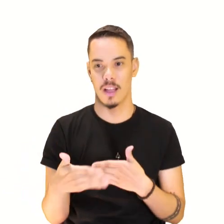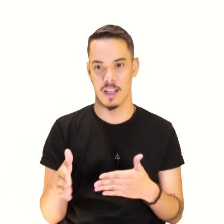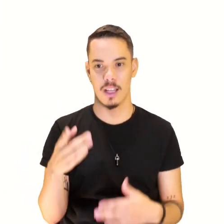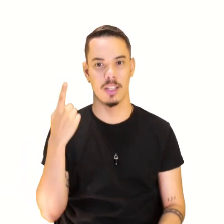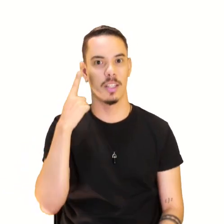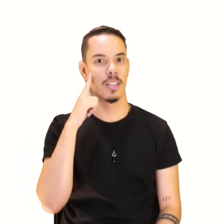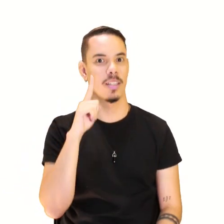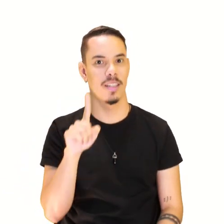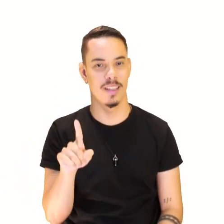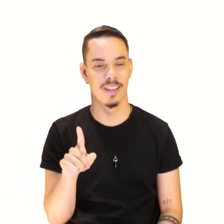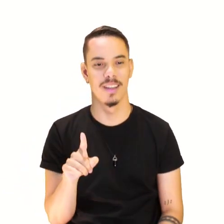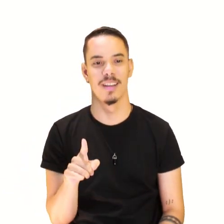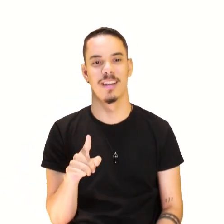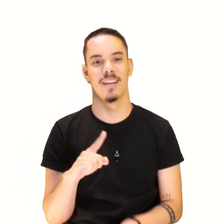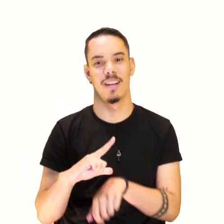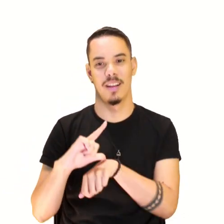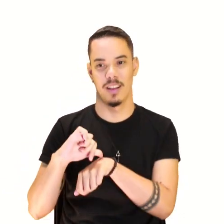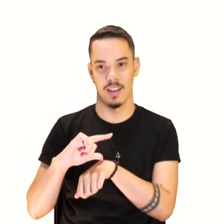grande